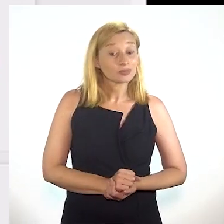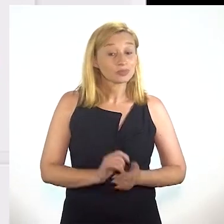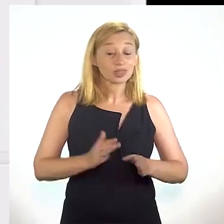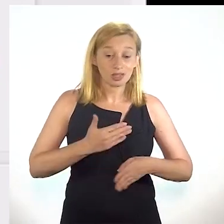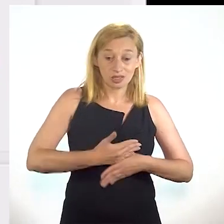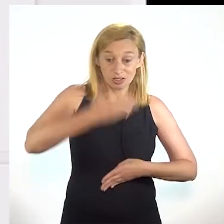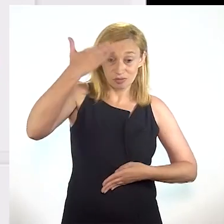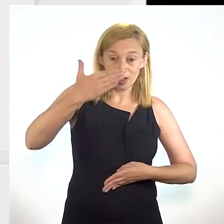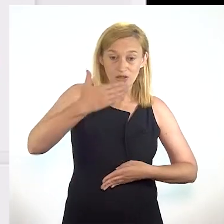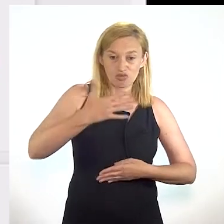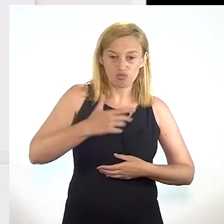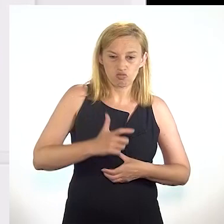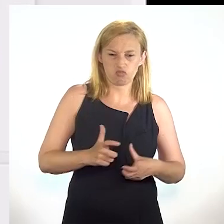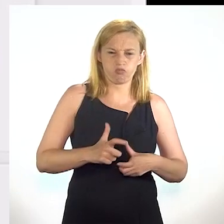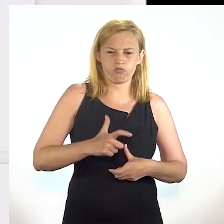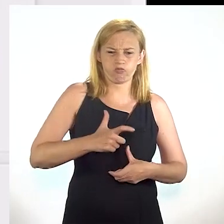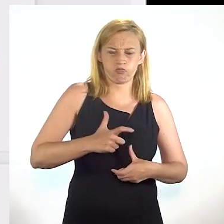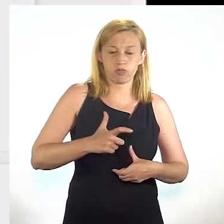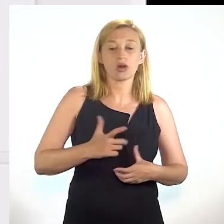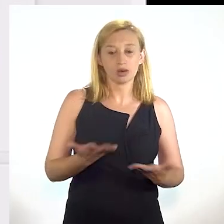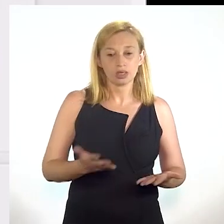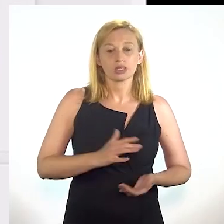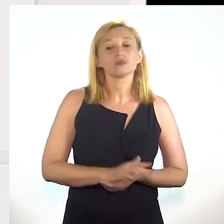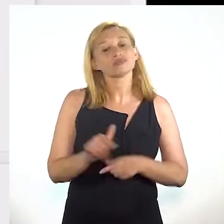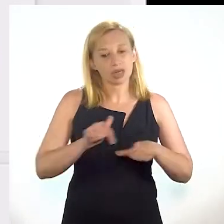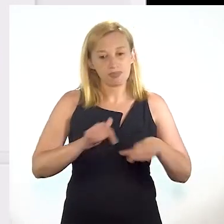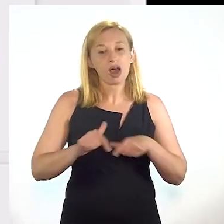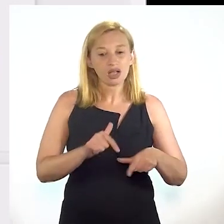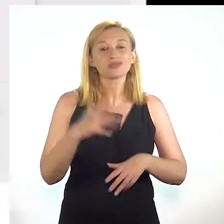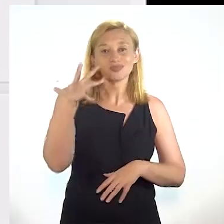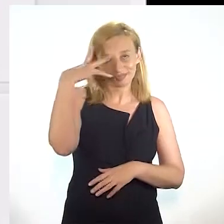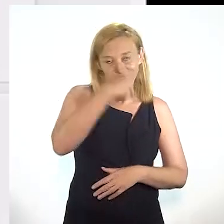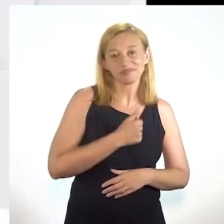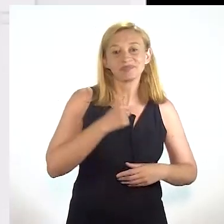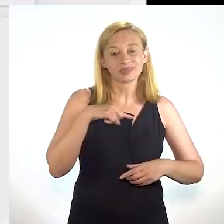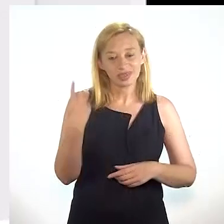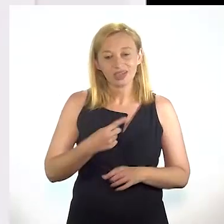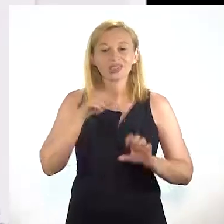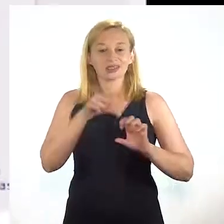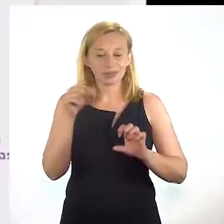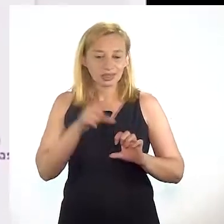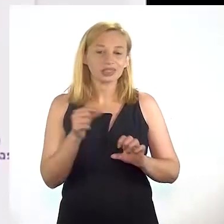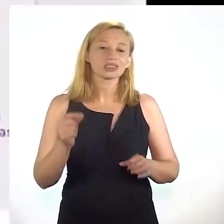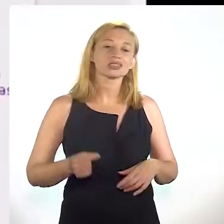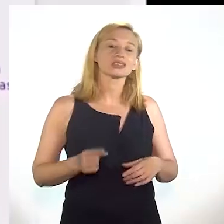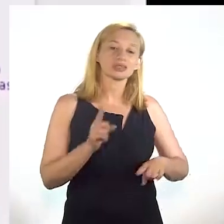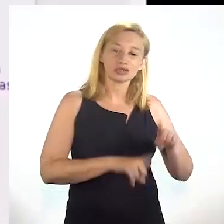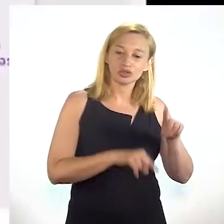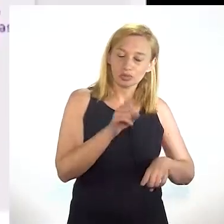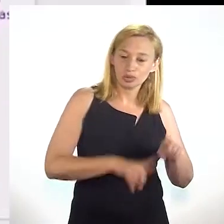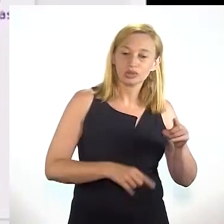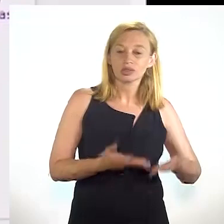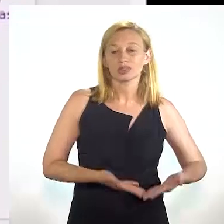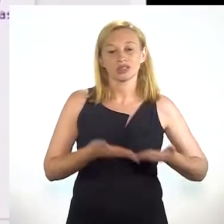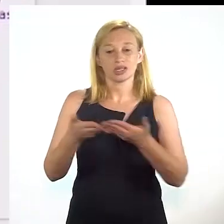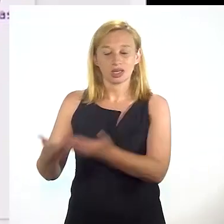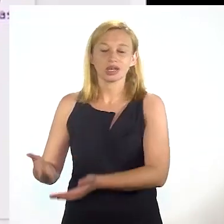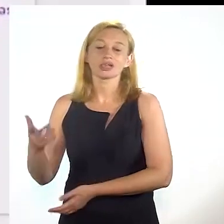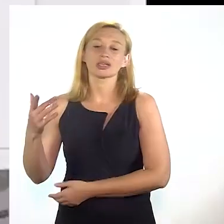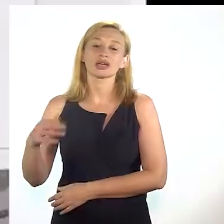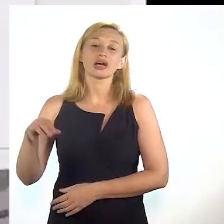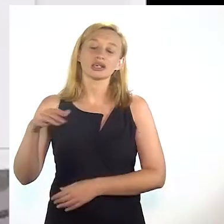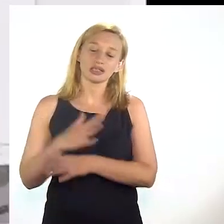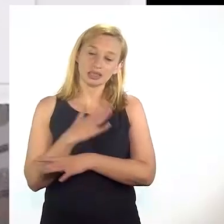né? As paredes são muito grossas, enfim. Então, foi um trabalho muito bonito e a gente está entregando esse equipamento